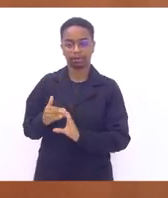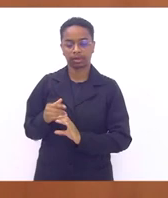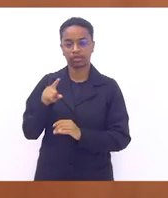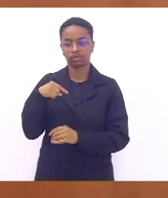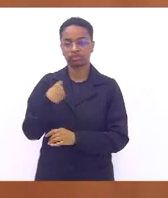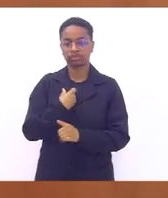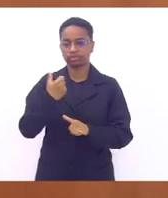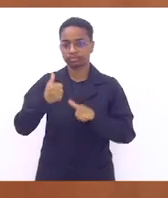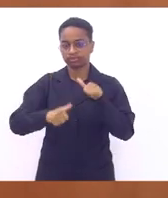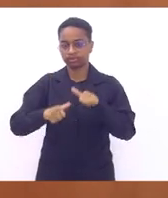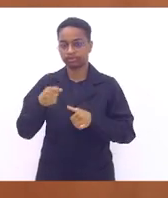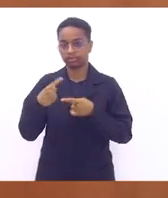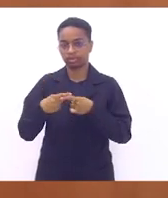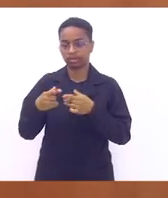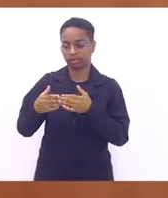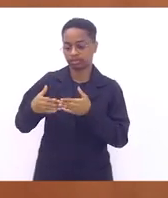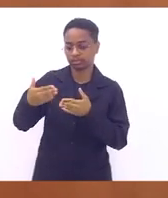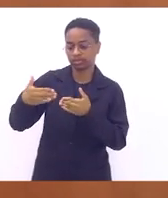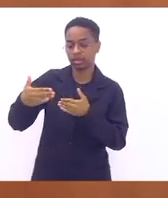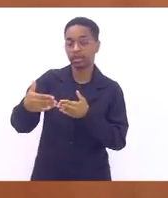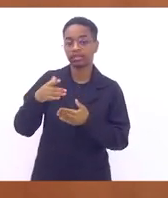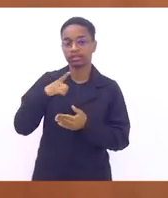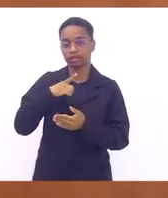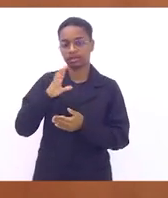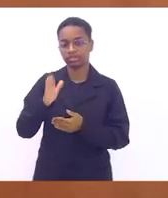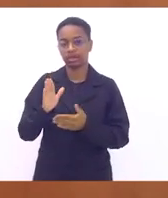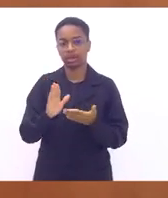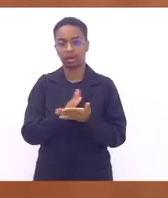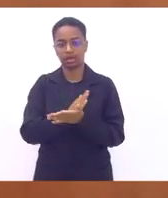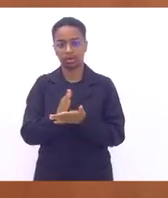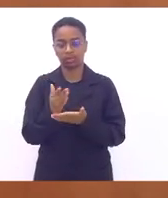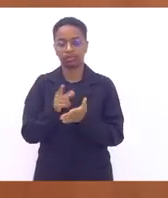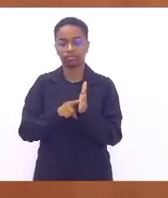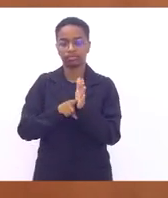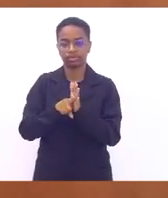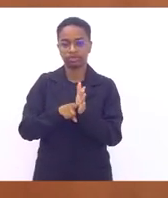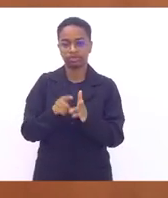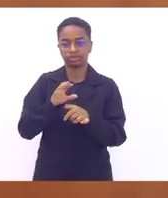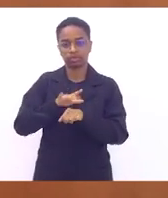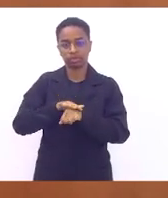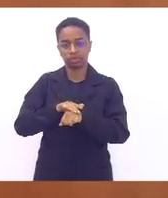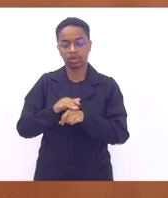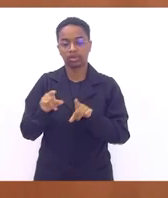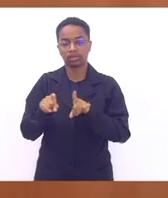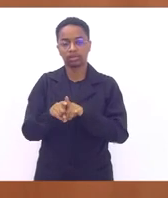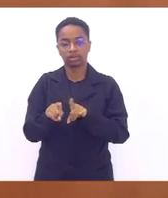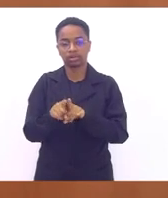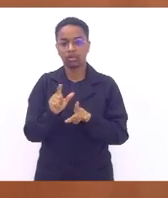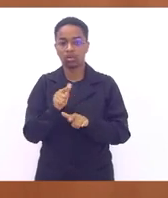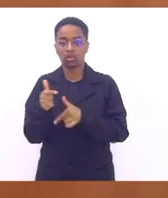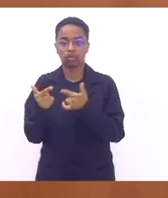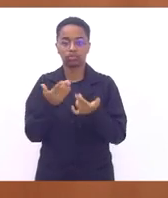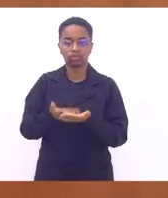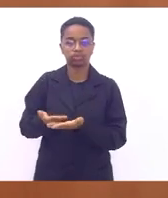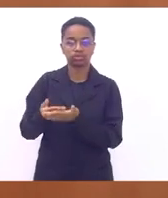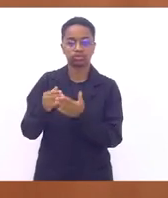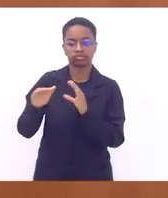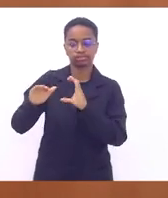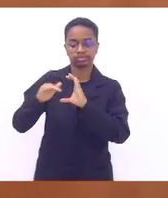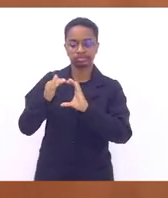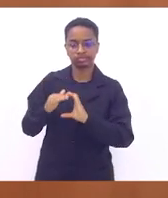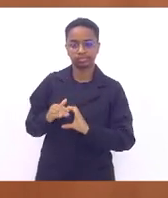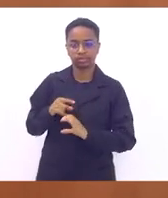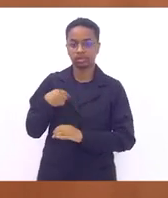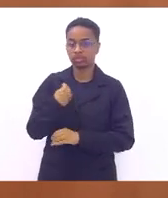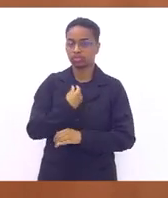que daqui para frente, porque a gente já tem pesquisas epidemiológicas, outros estudos que a gente está recebendo para serem analisados